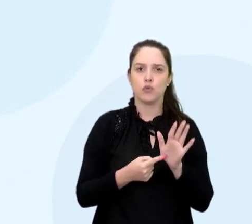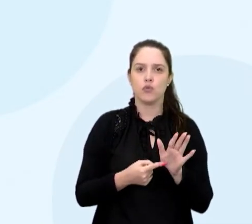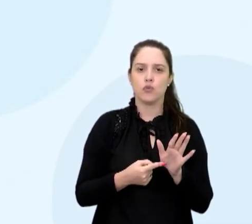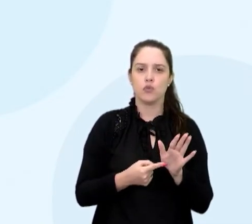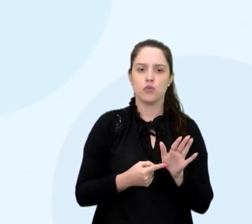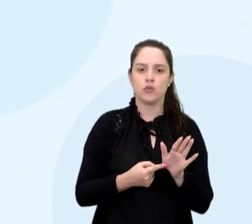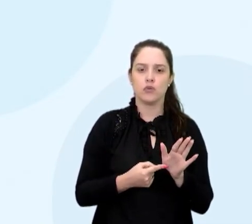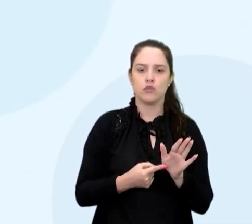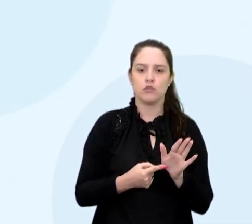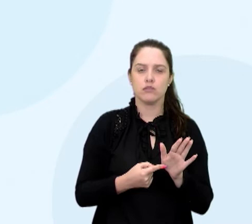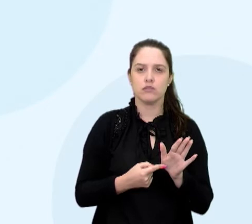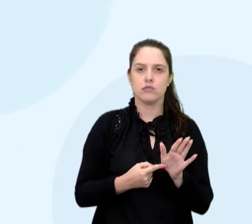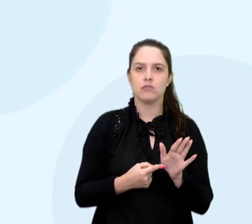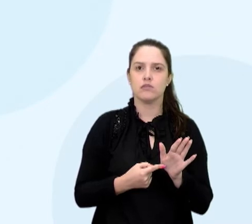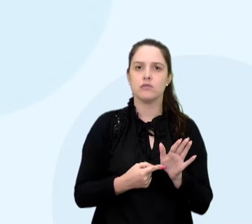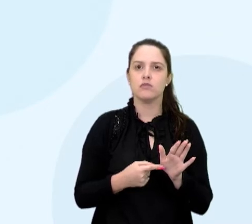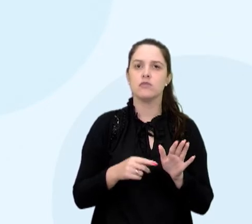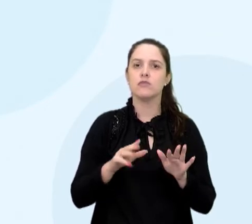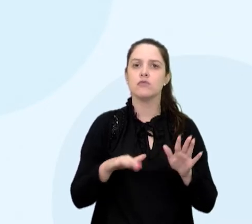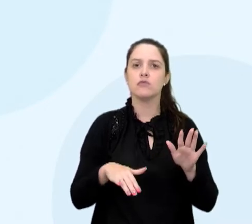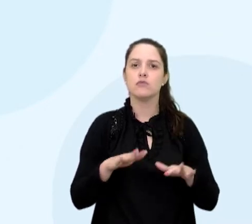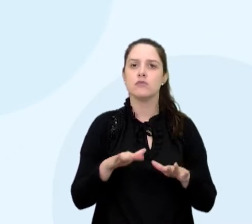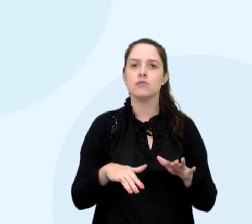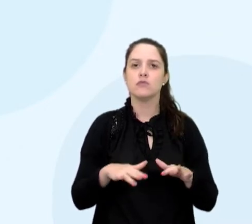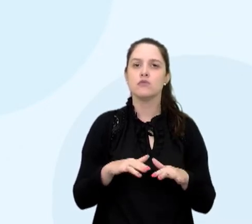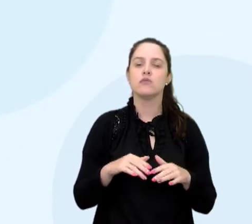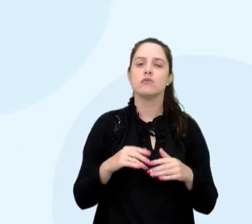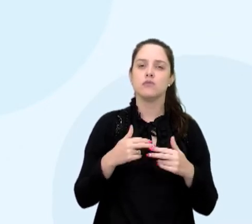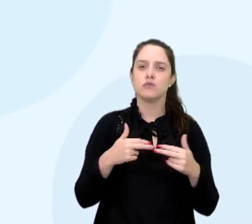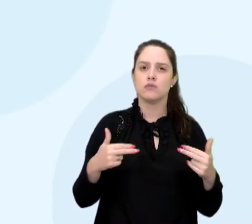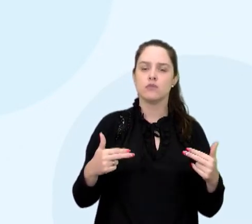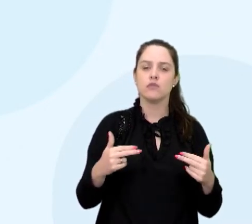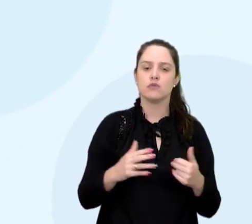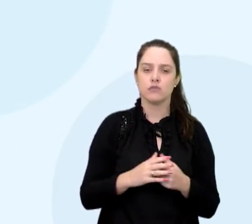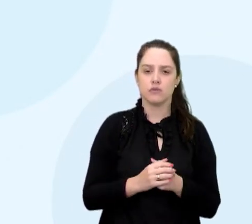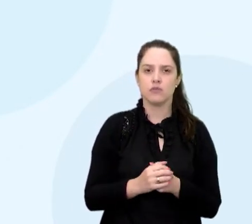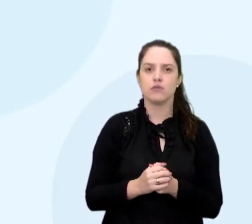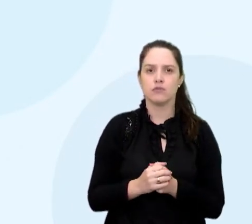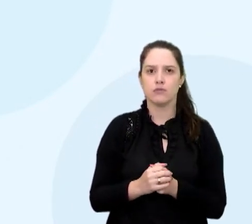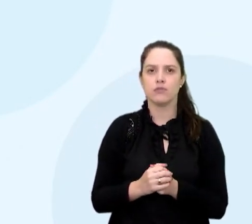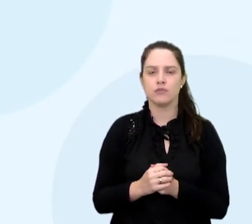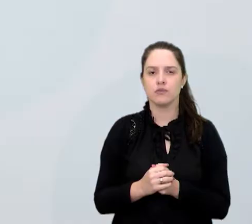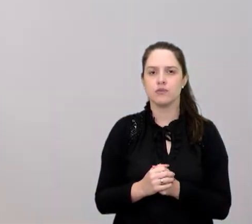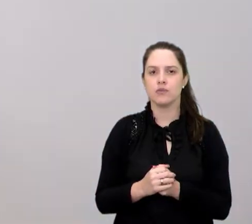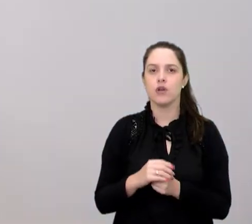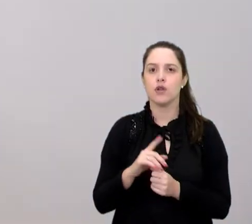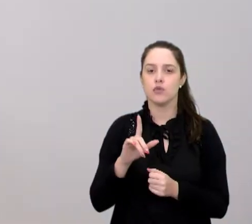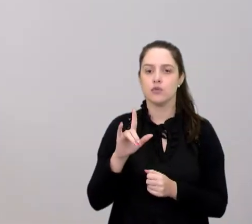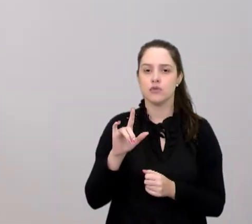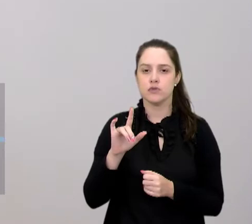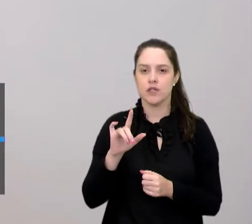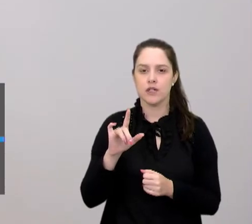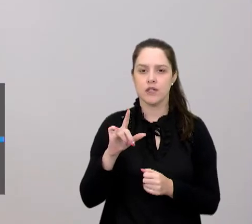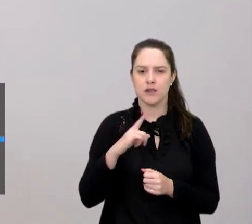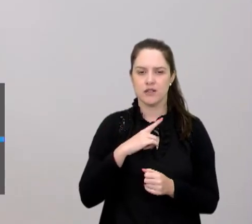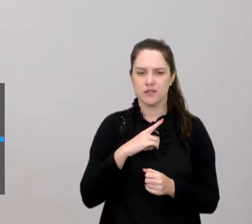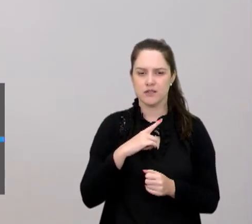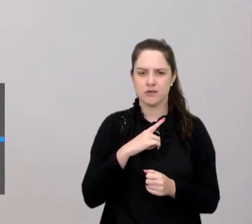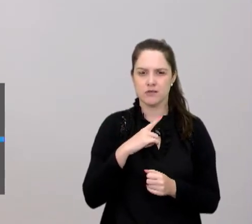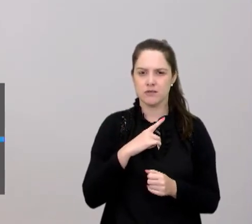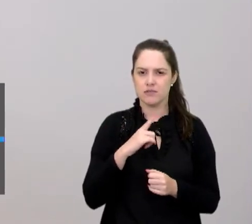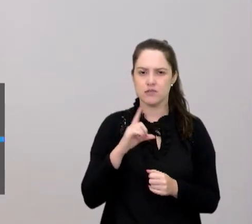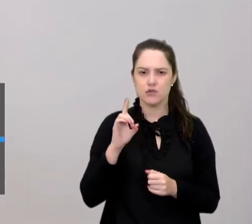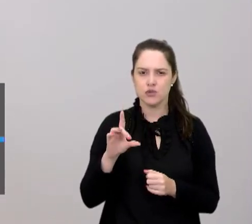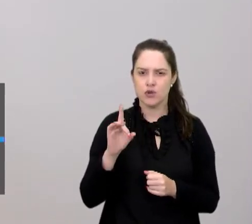tipo de assunto, né? E aí, de repente, vai começar a aparecer um monte de coisa sobre... No Instagram, no meu Reels, ele só tem